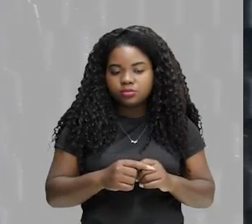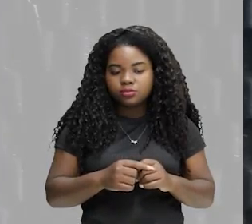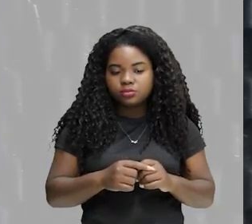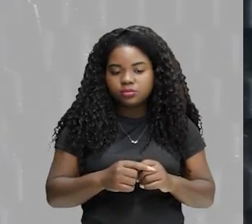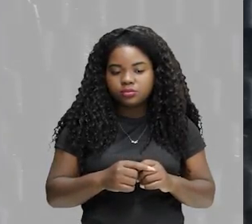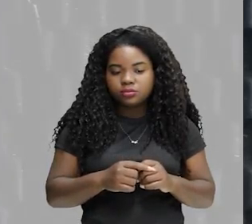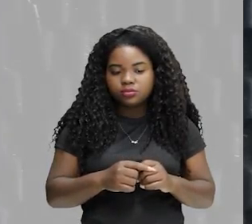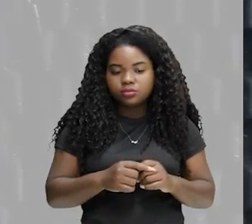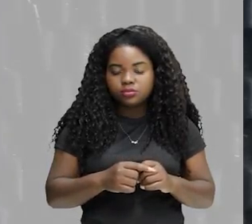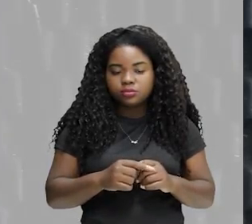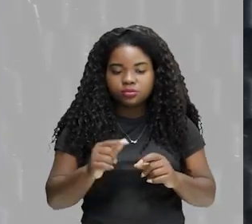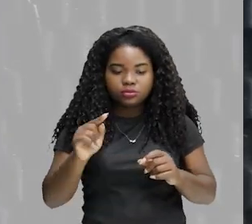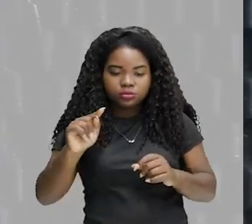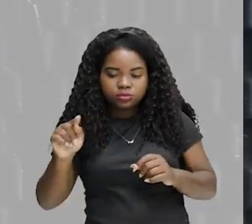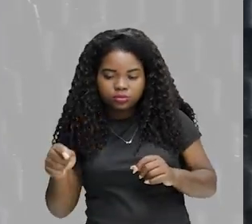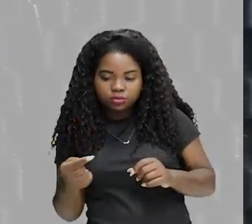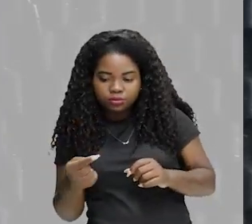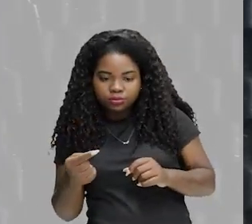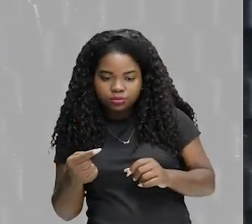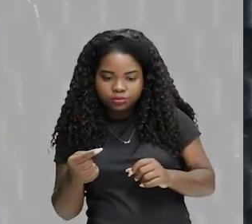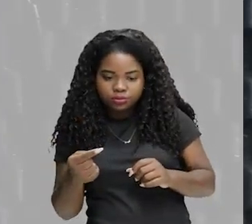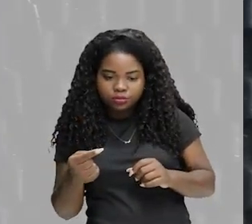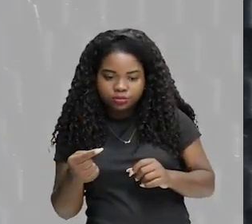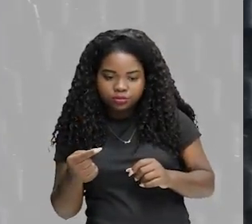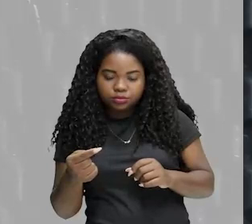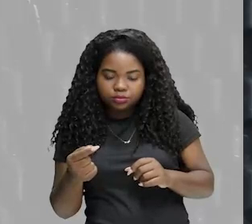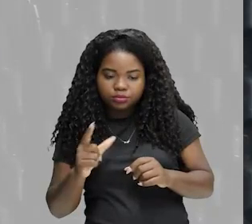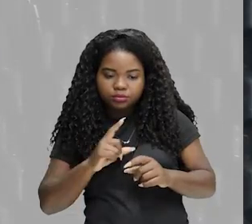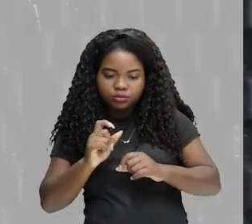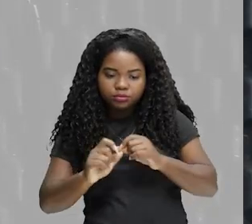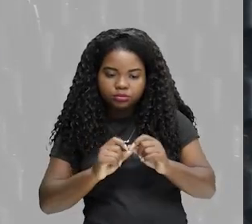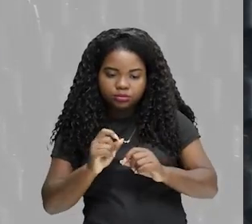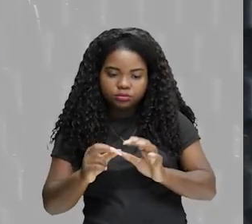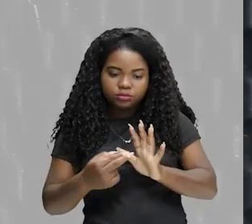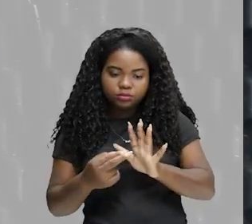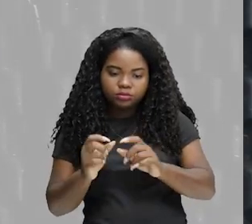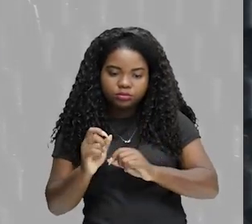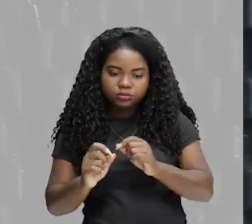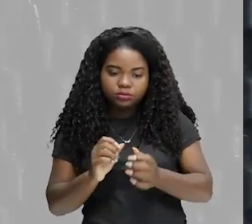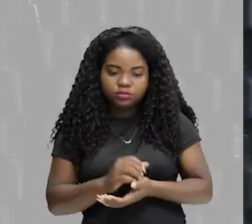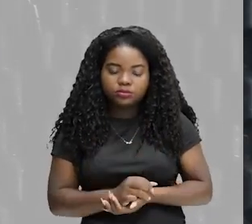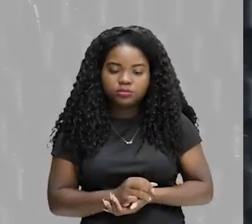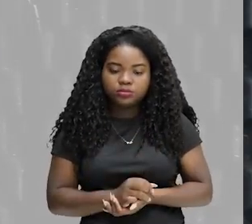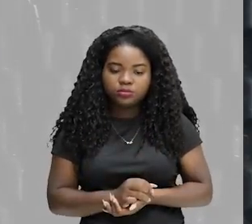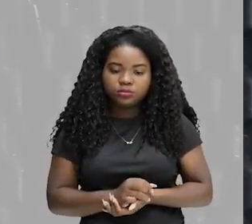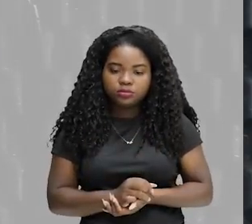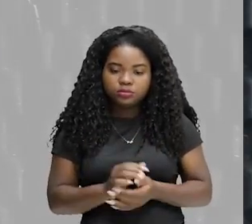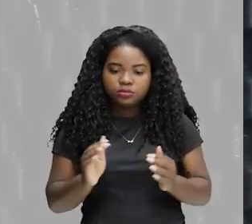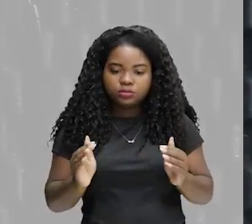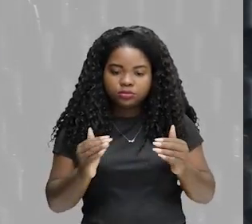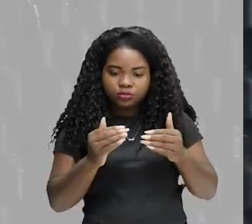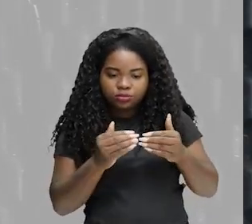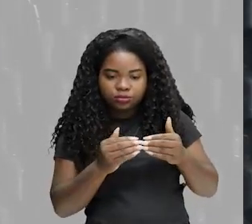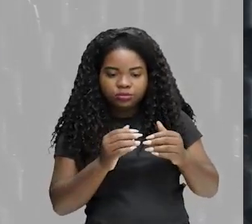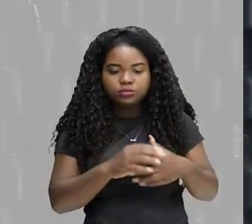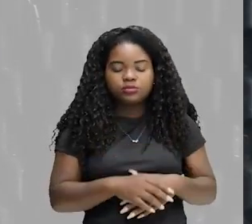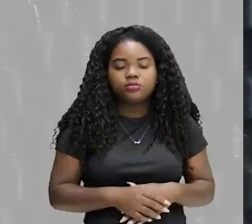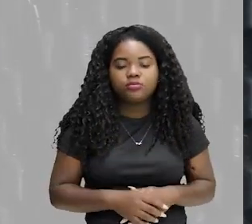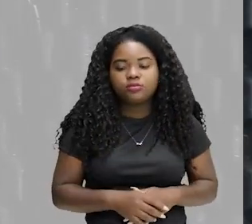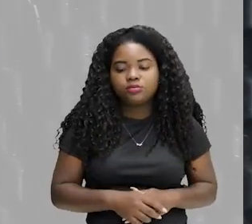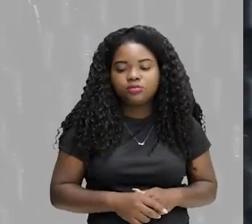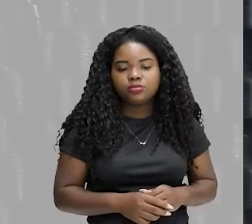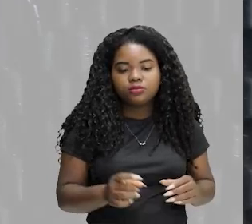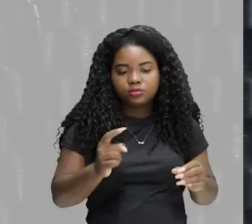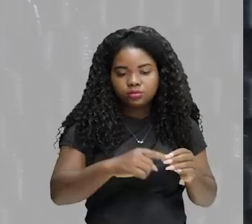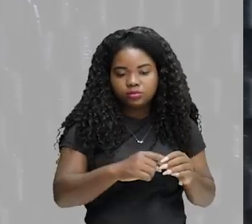Então, aqui é o colchetes. Nesse caso aqui, ele representa para nós intervalo fechado. E eu volto para a tela anterior para que